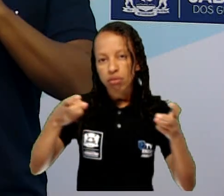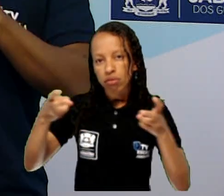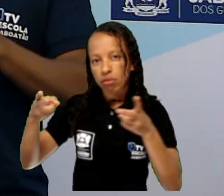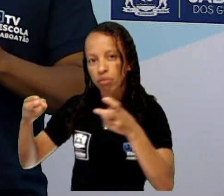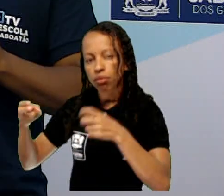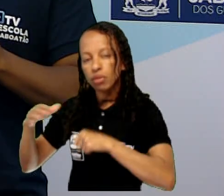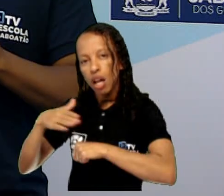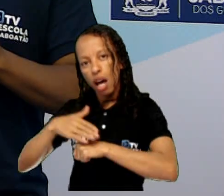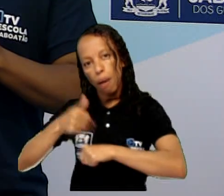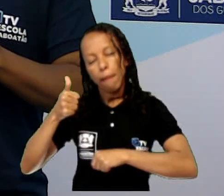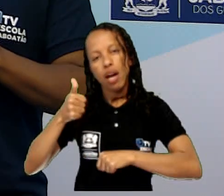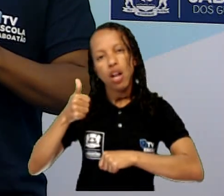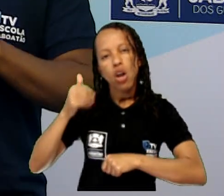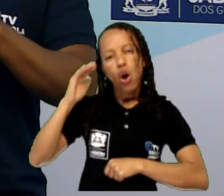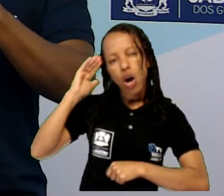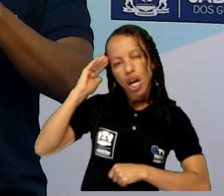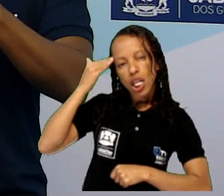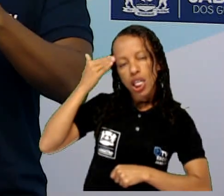melhor como